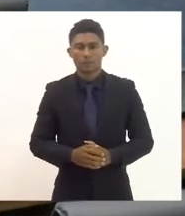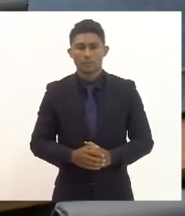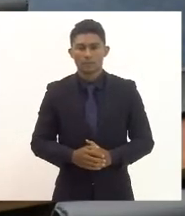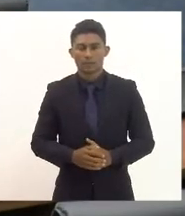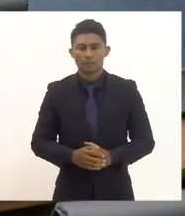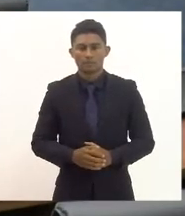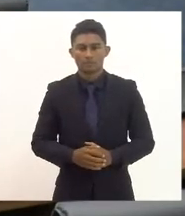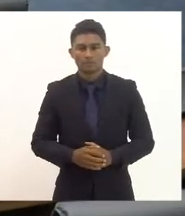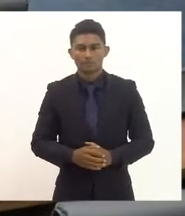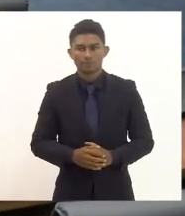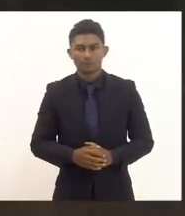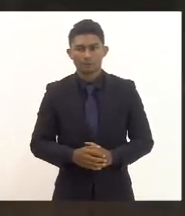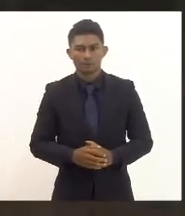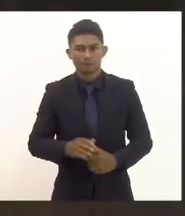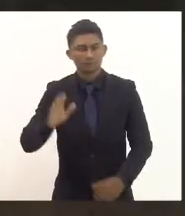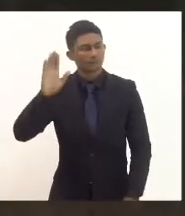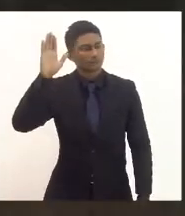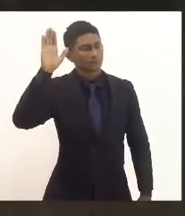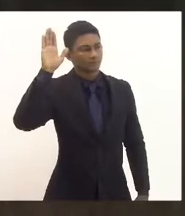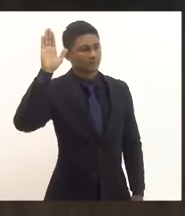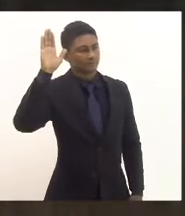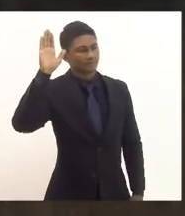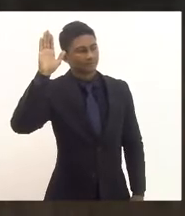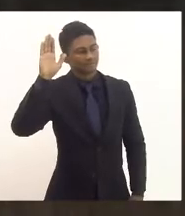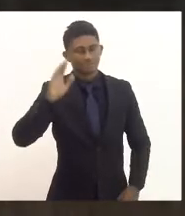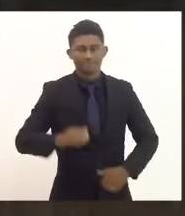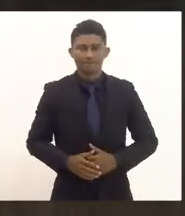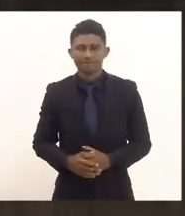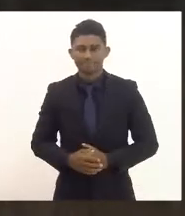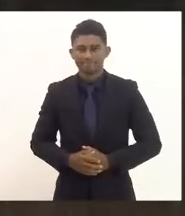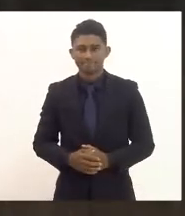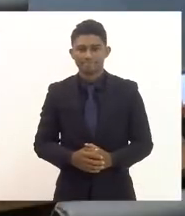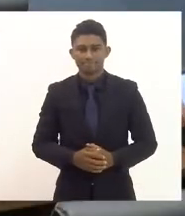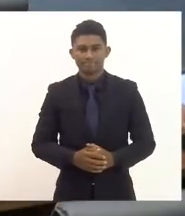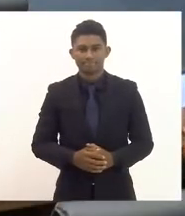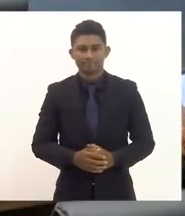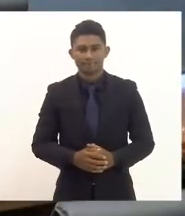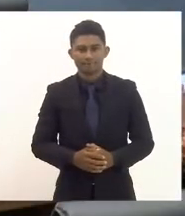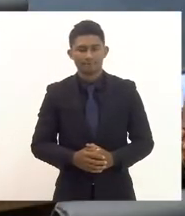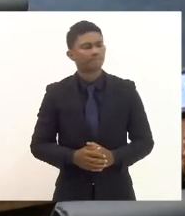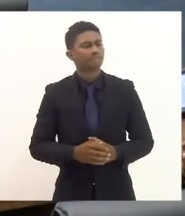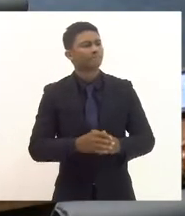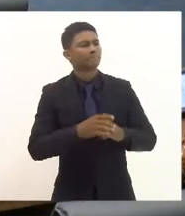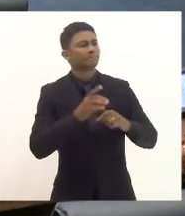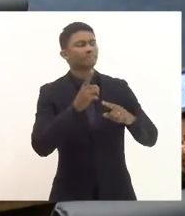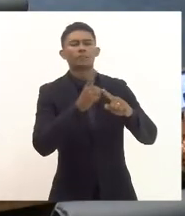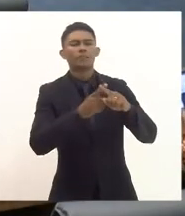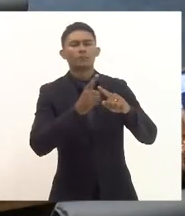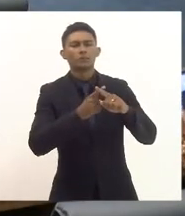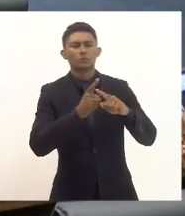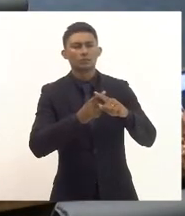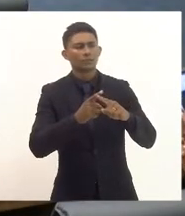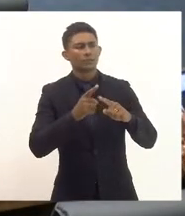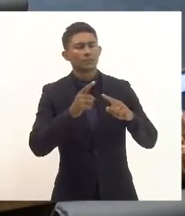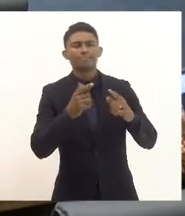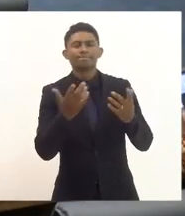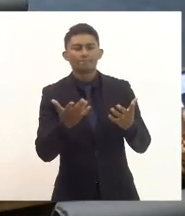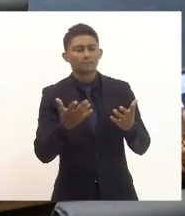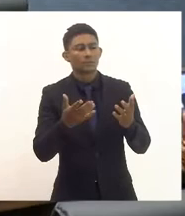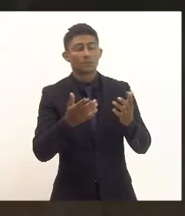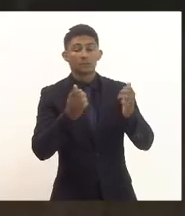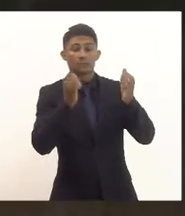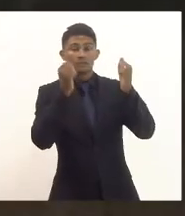a questão de hortas Play On e aqui cabe uma explicação para